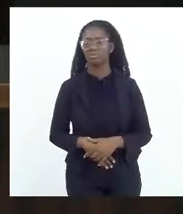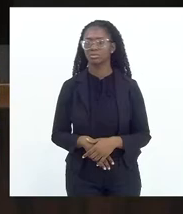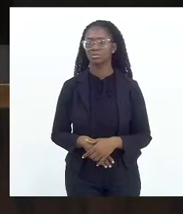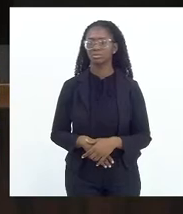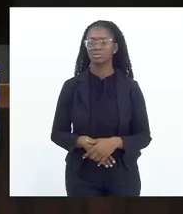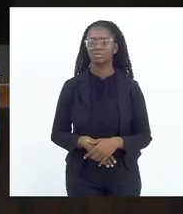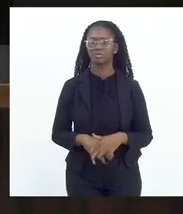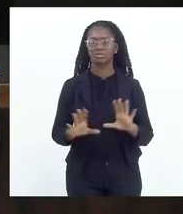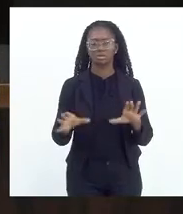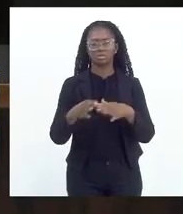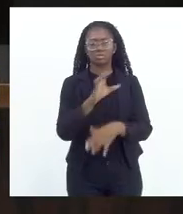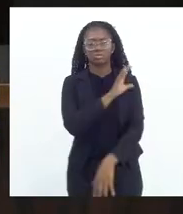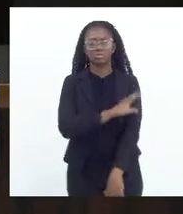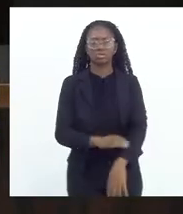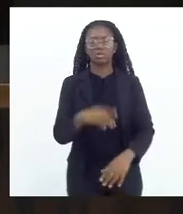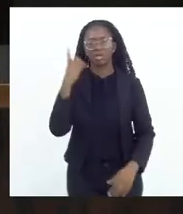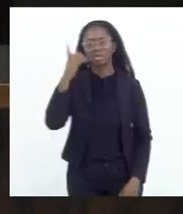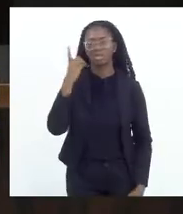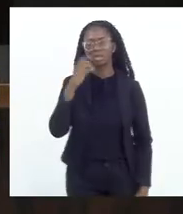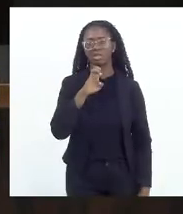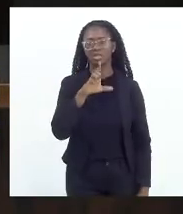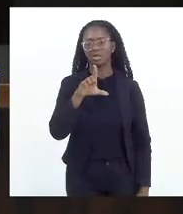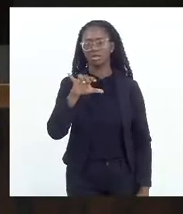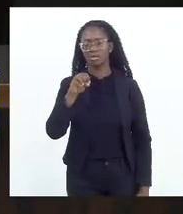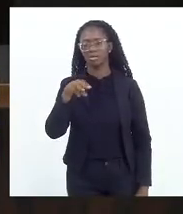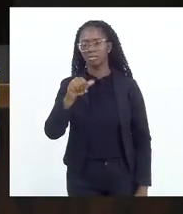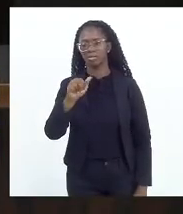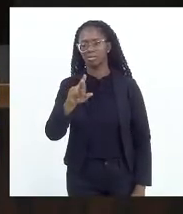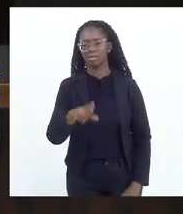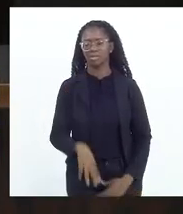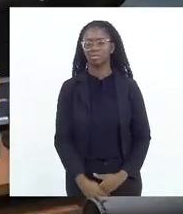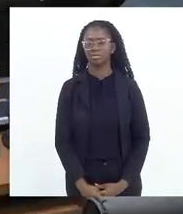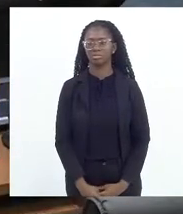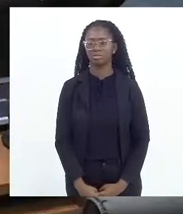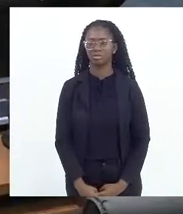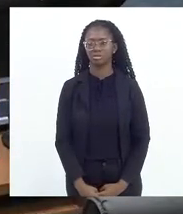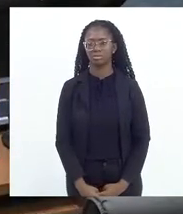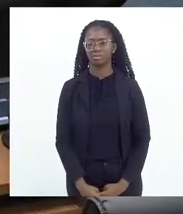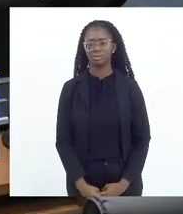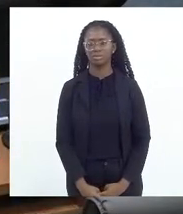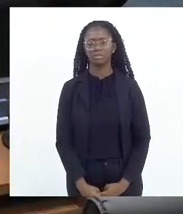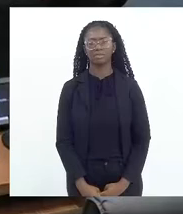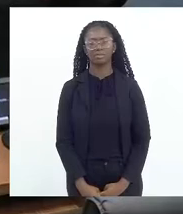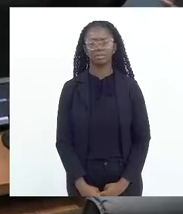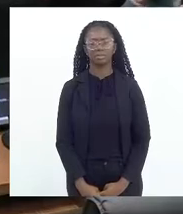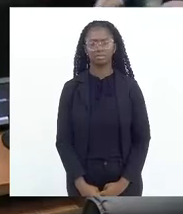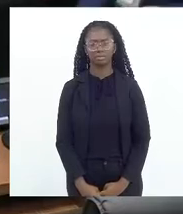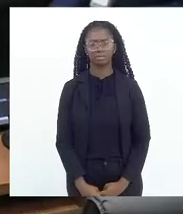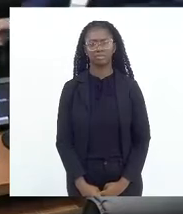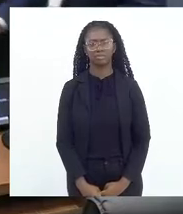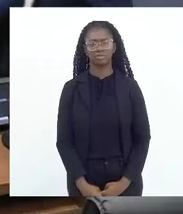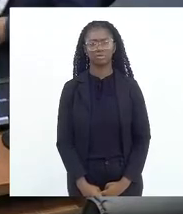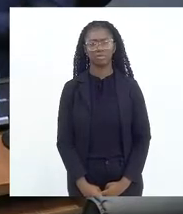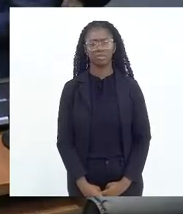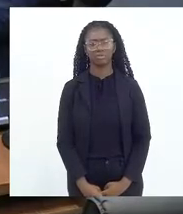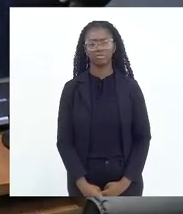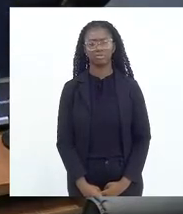de Cultura, o deputado Eliomar Coelho.